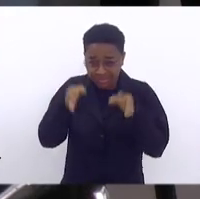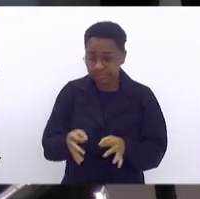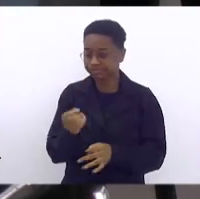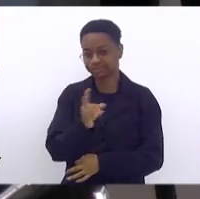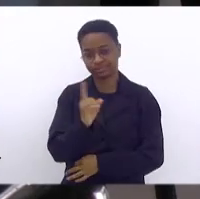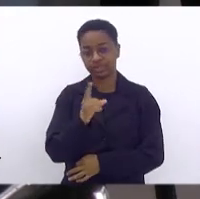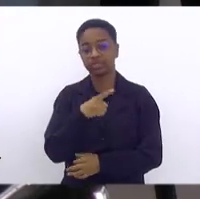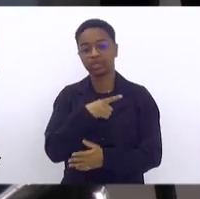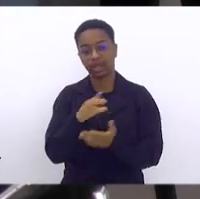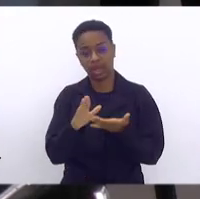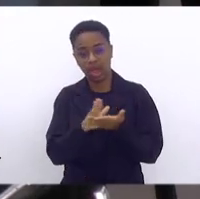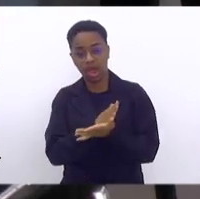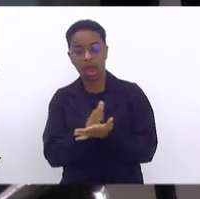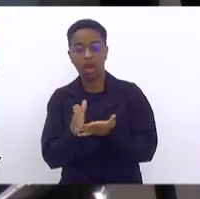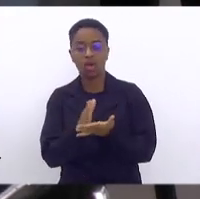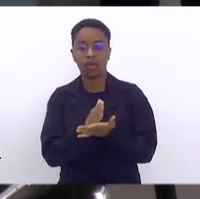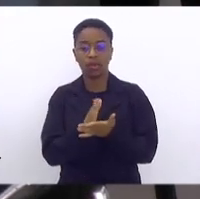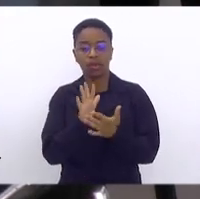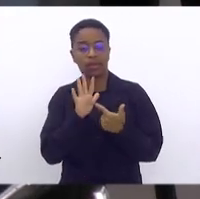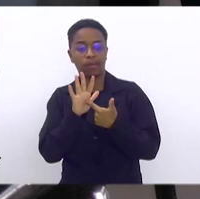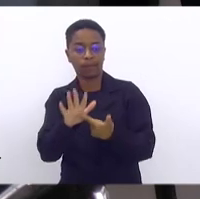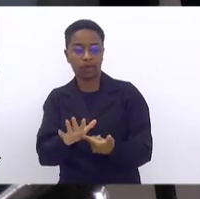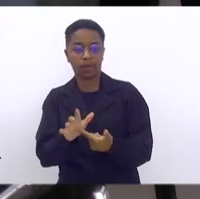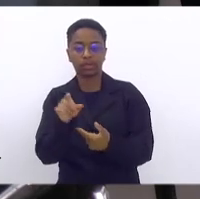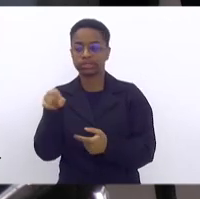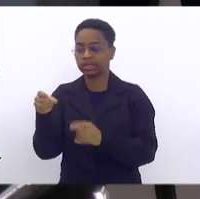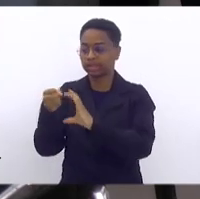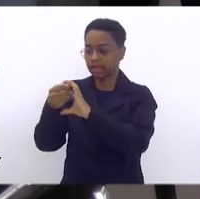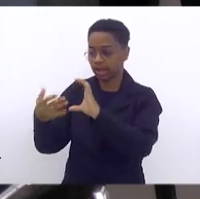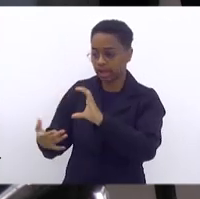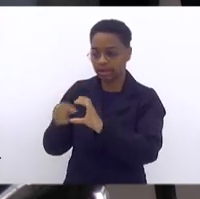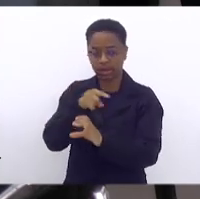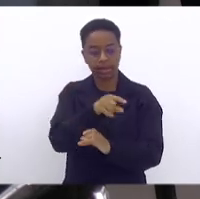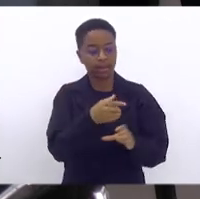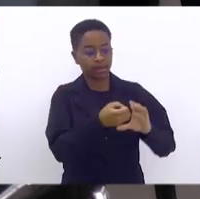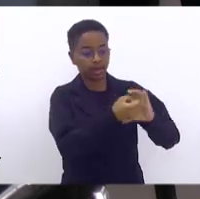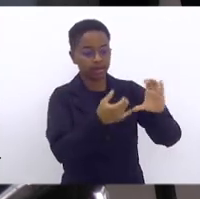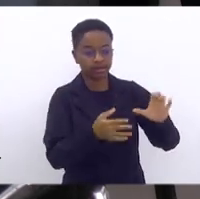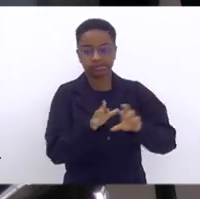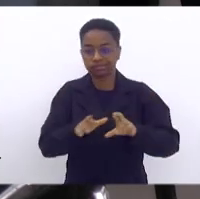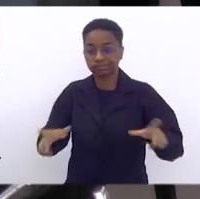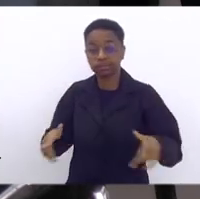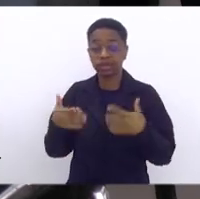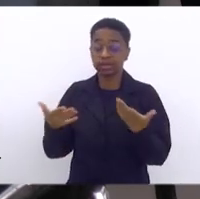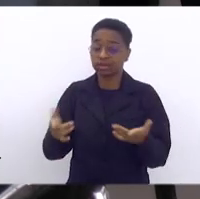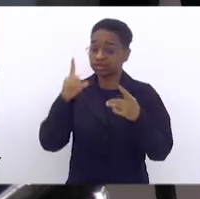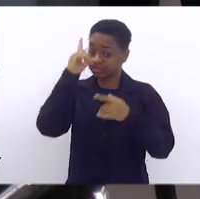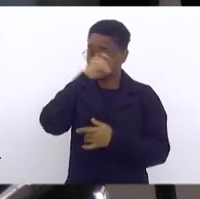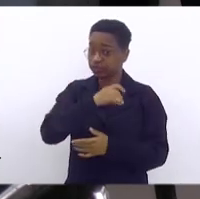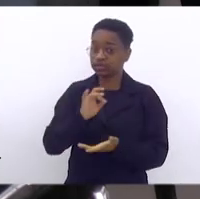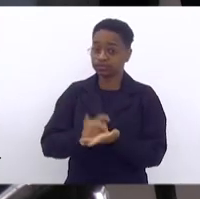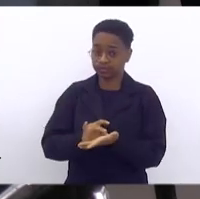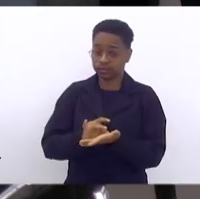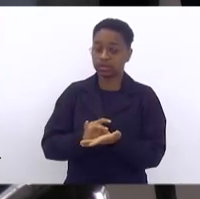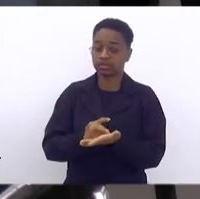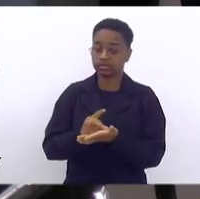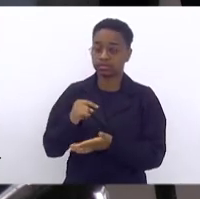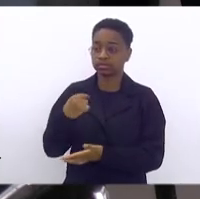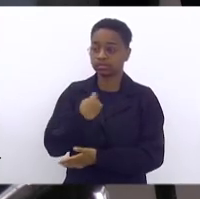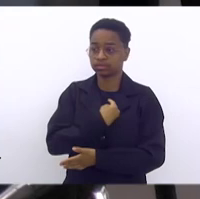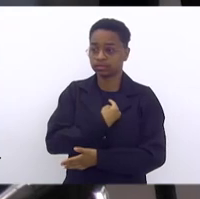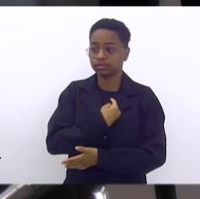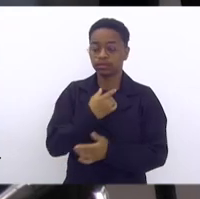vão alegar que se trata de um aspecto, outras vão alegar outro. Então, fica muito difícil, de fato, da